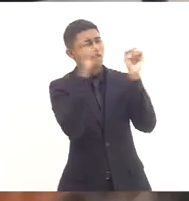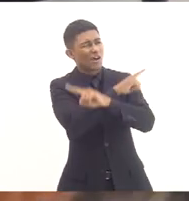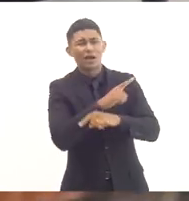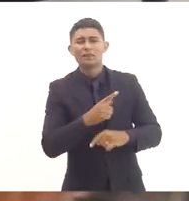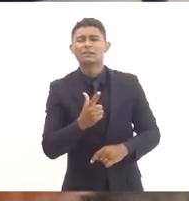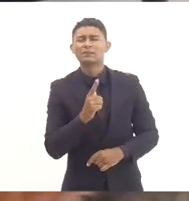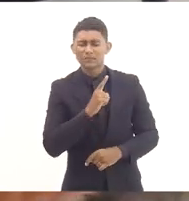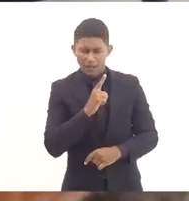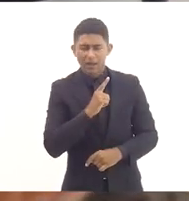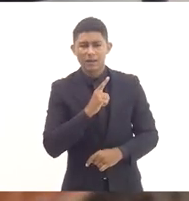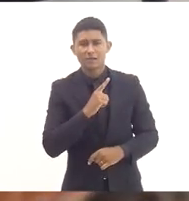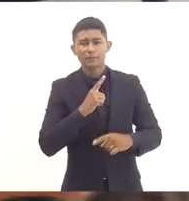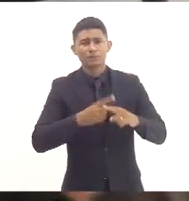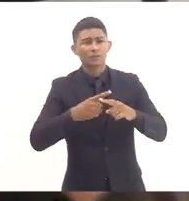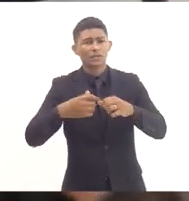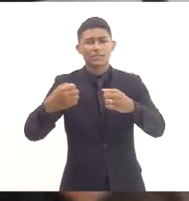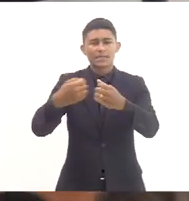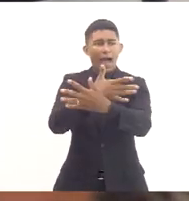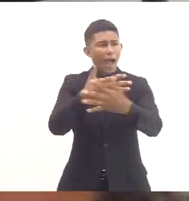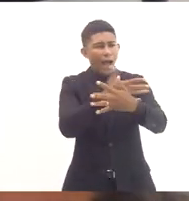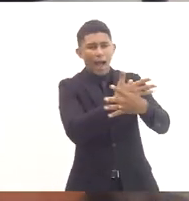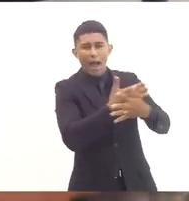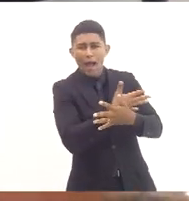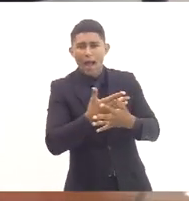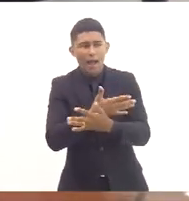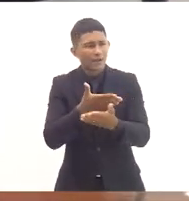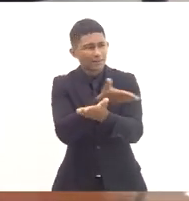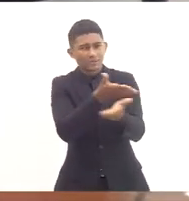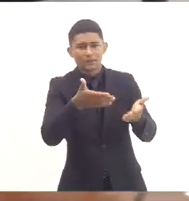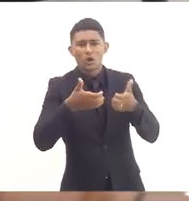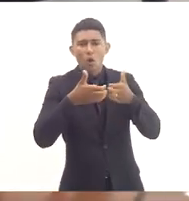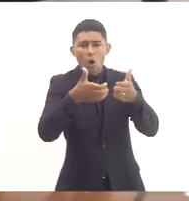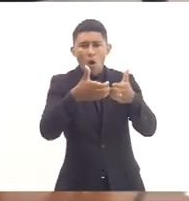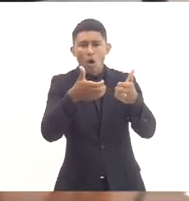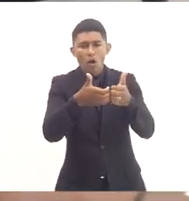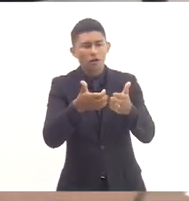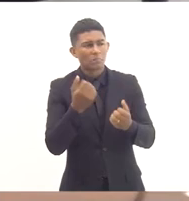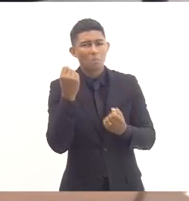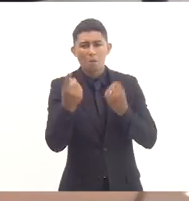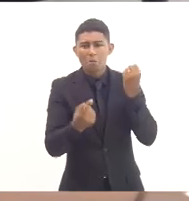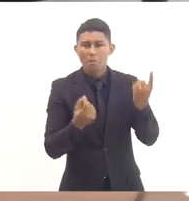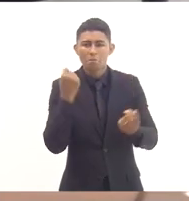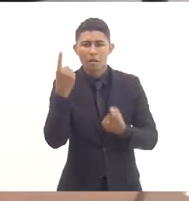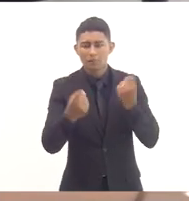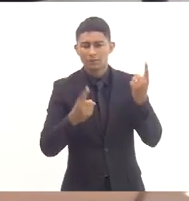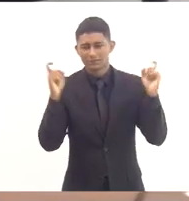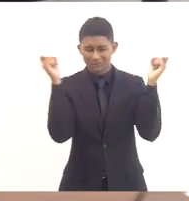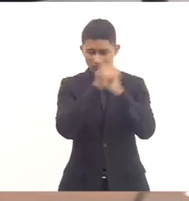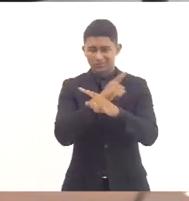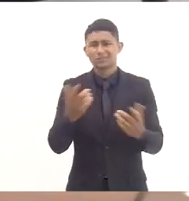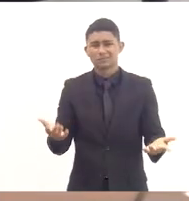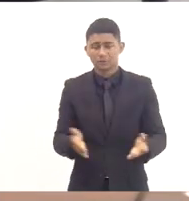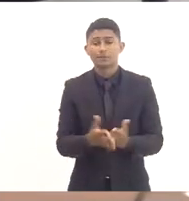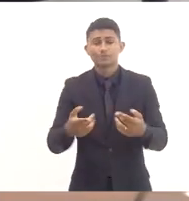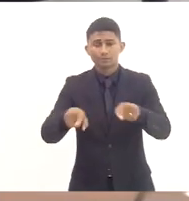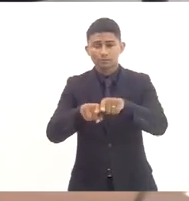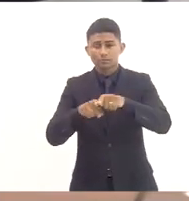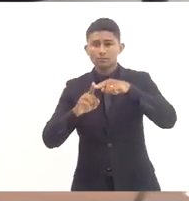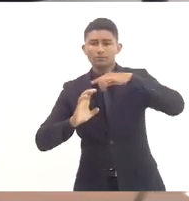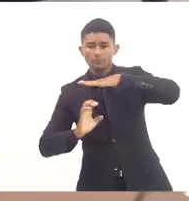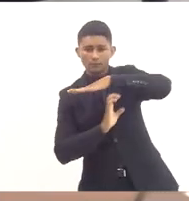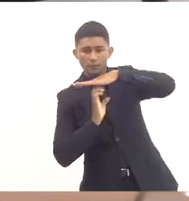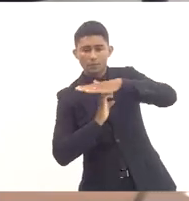cidades da região metropolitana que tem dificuldade chegar dos seus postos de trabalho e aquela questão também de algumas empresas